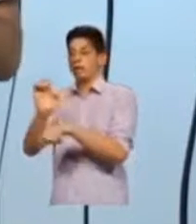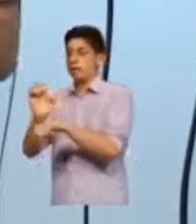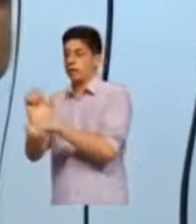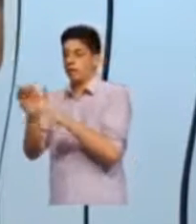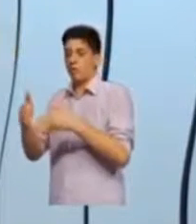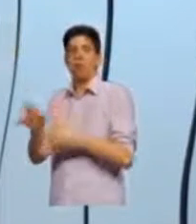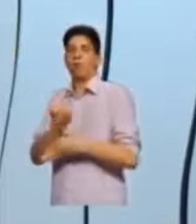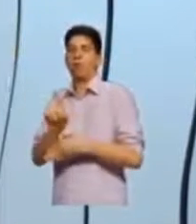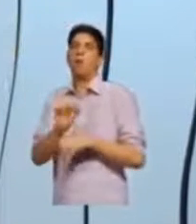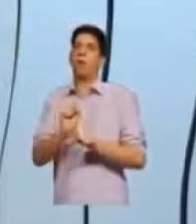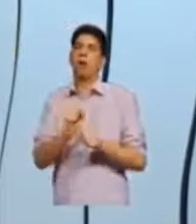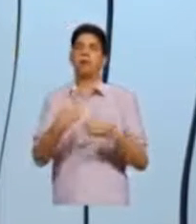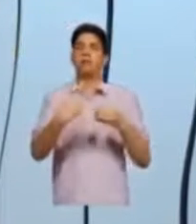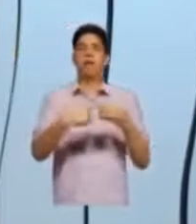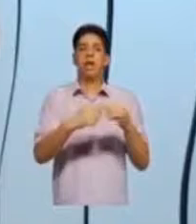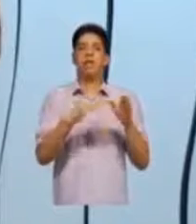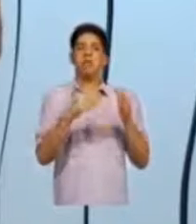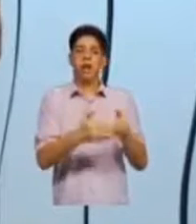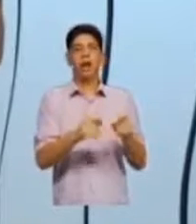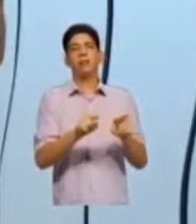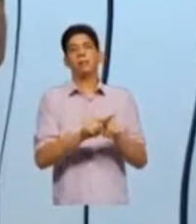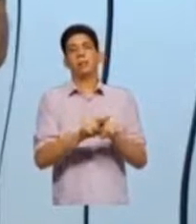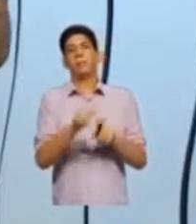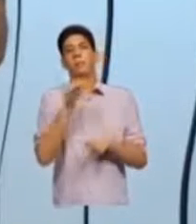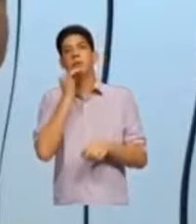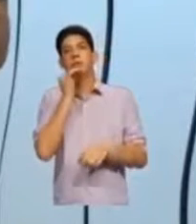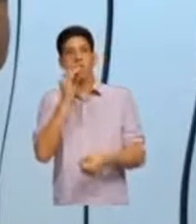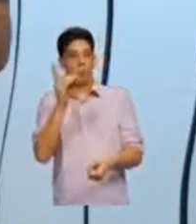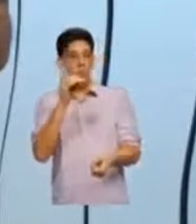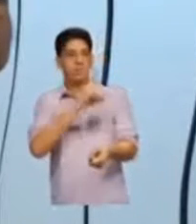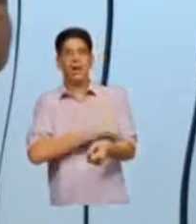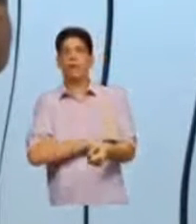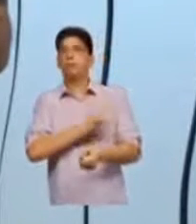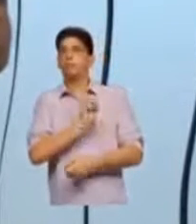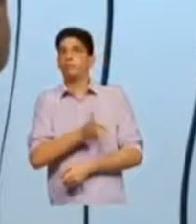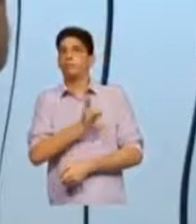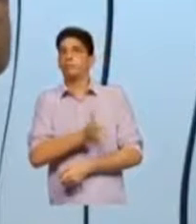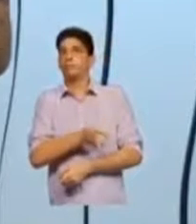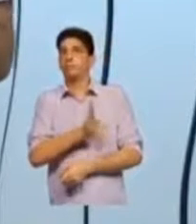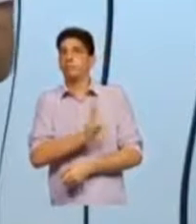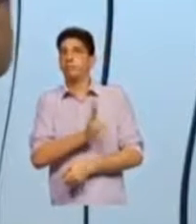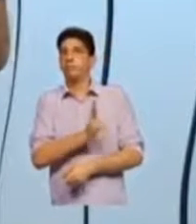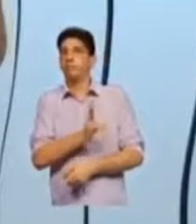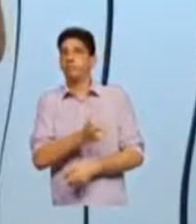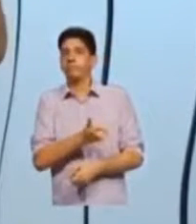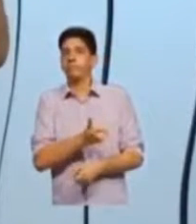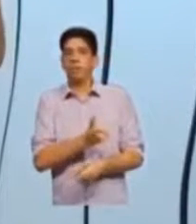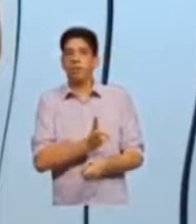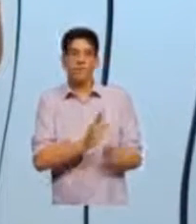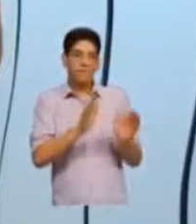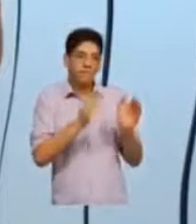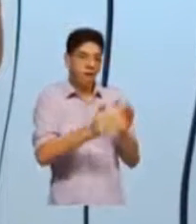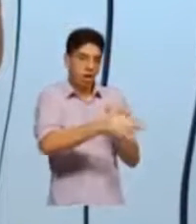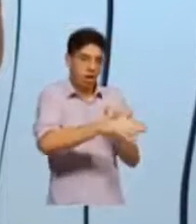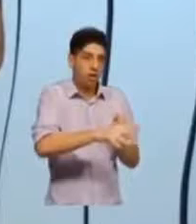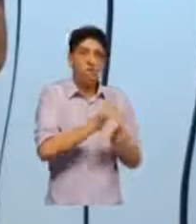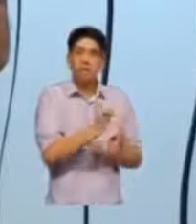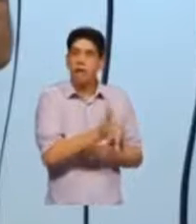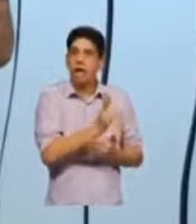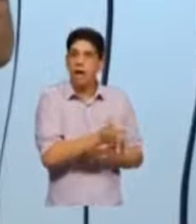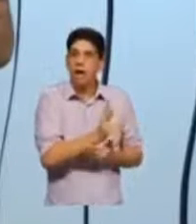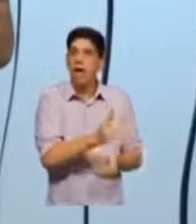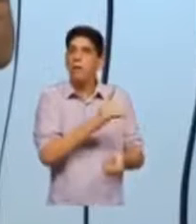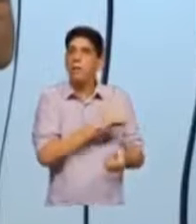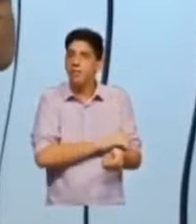em uma cidade, onde eu só tenho foco de dengue, por exemplo, que é o que a gente mais vê, naquela determinada região,